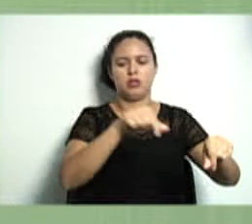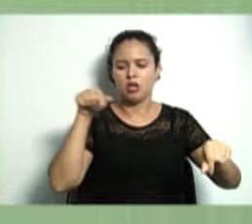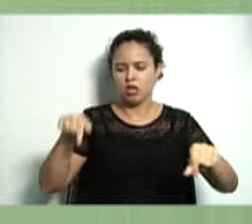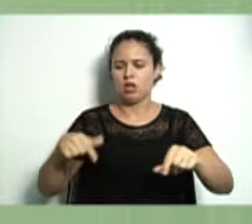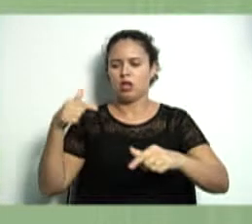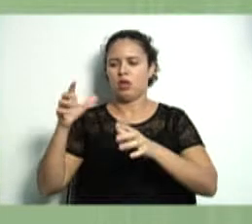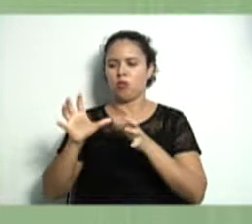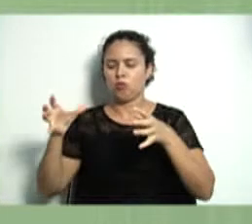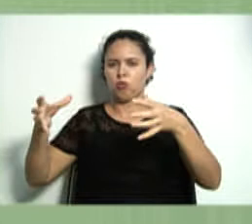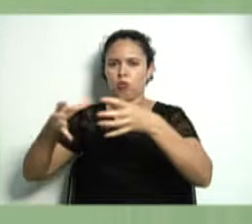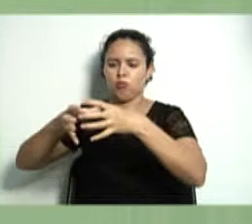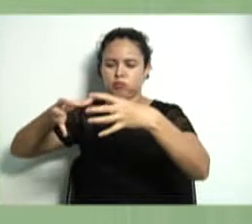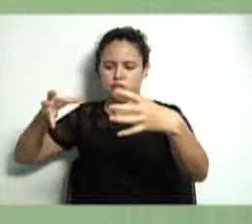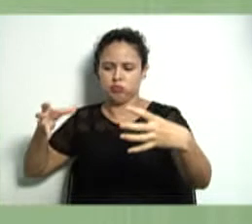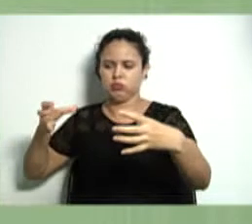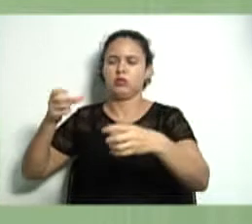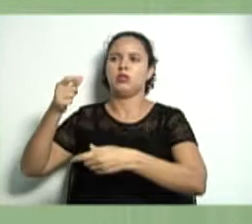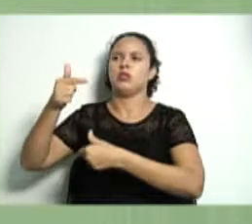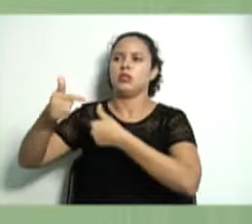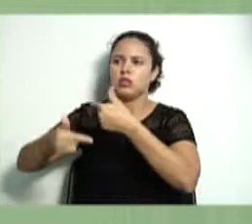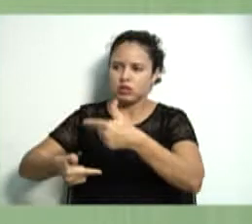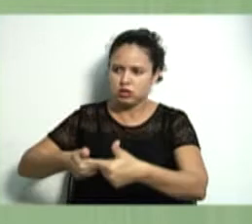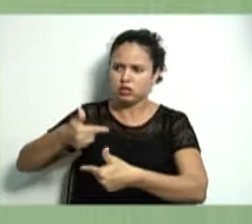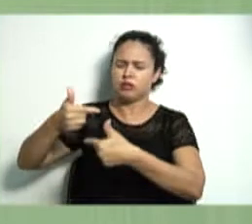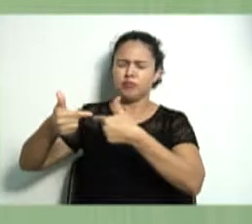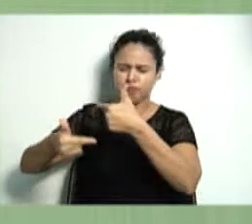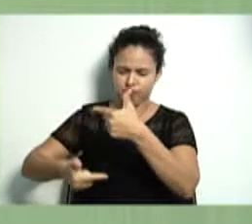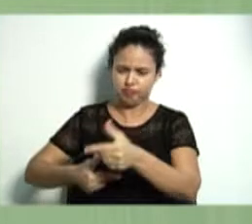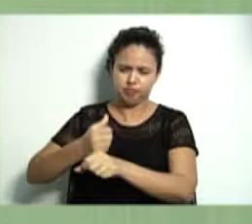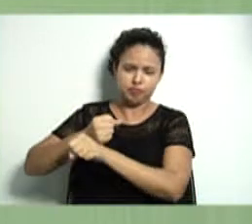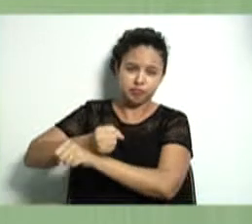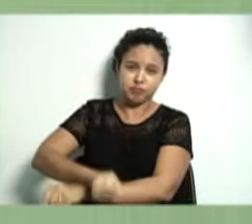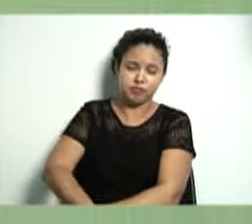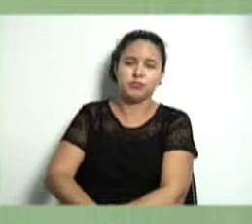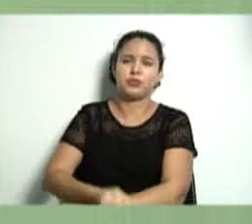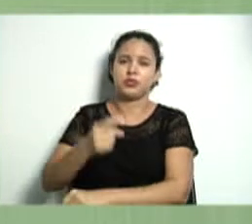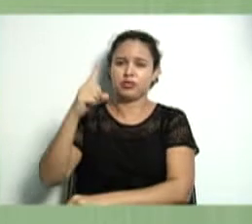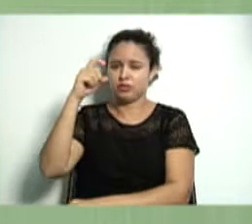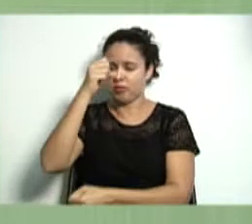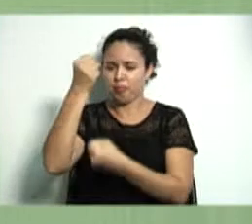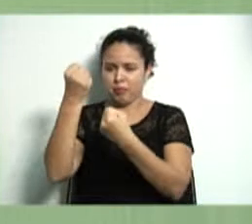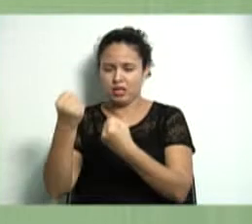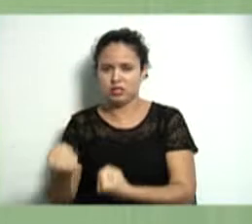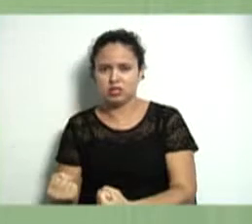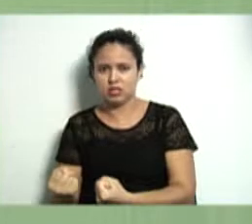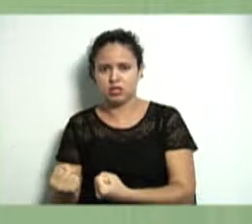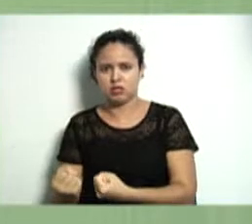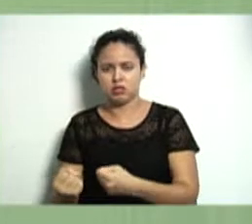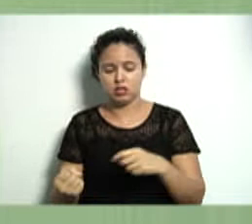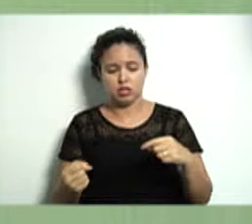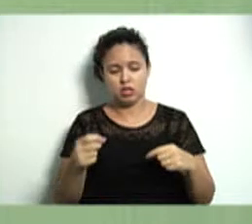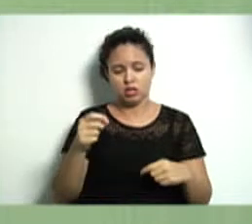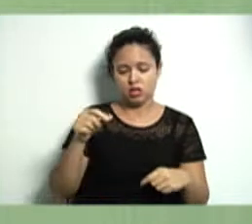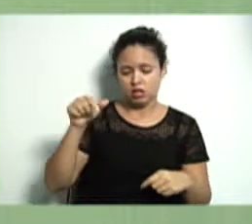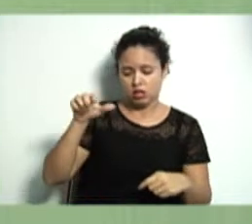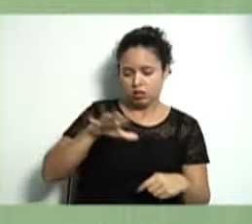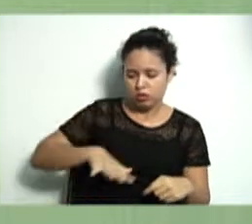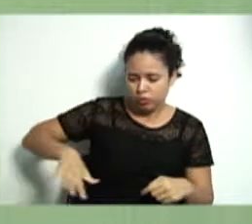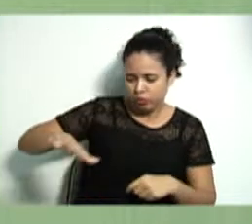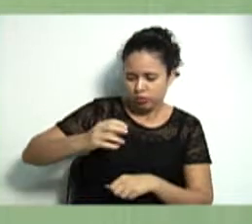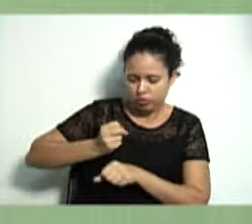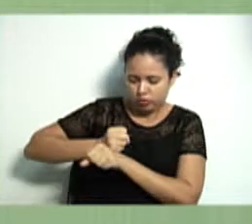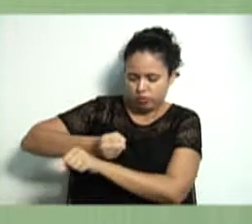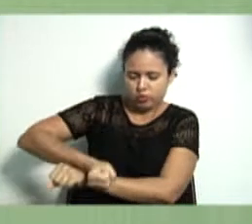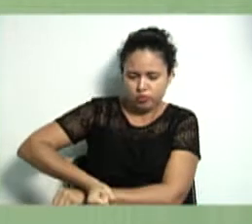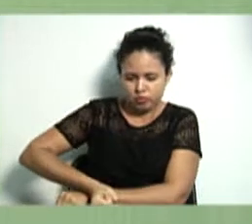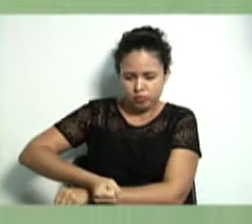e detestável. Era algo que cabia apenas àquelas pessoas consideradas inferiores e que se encontravam nas camadas